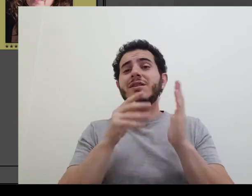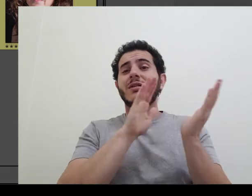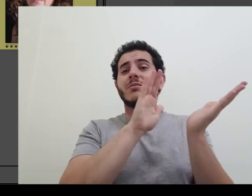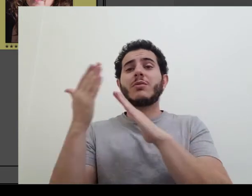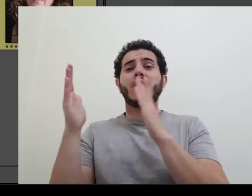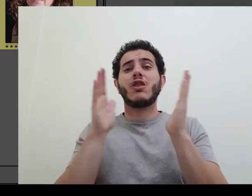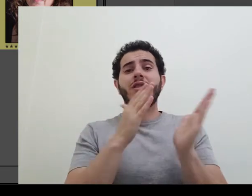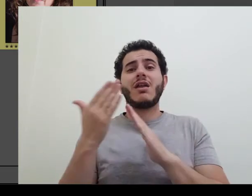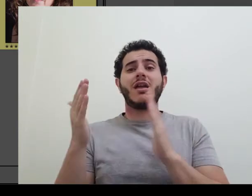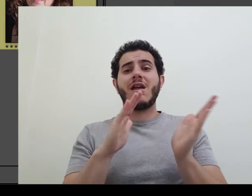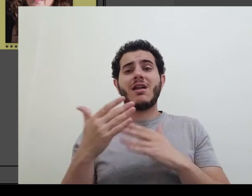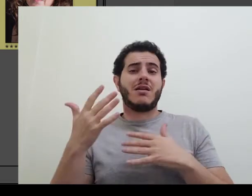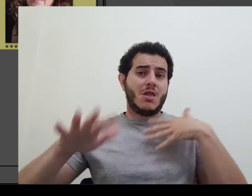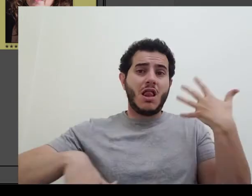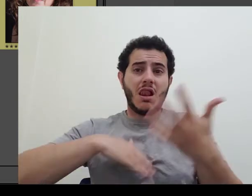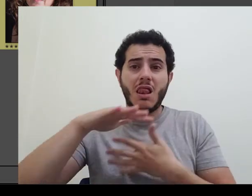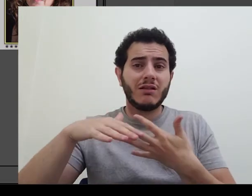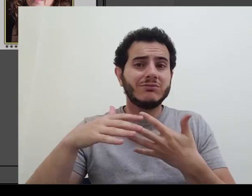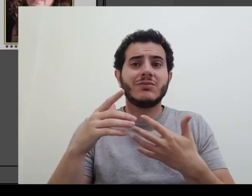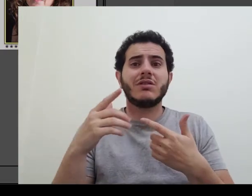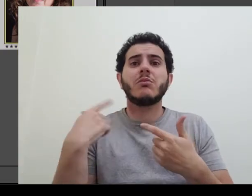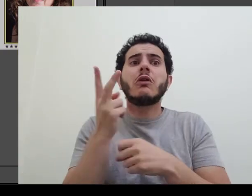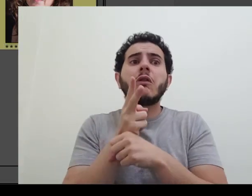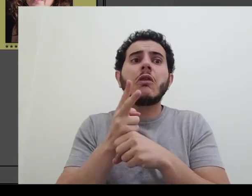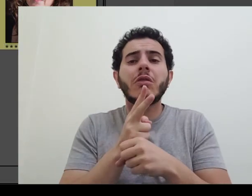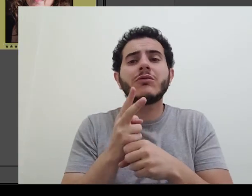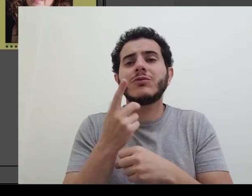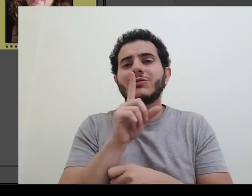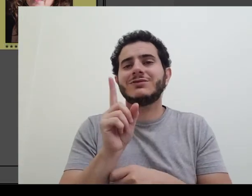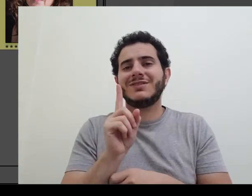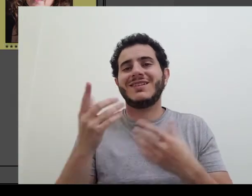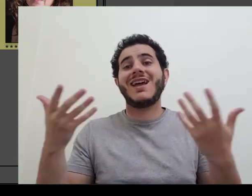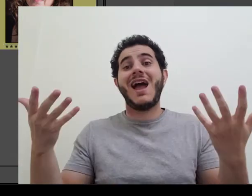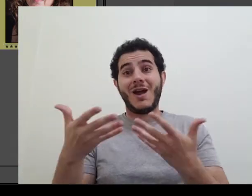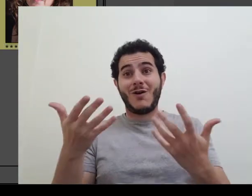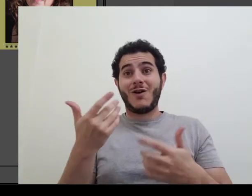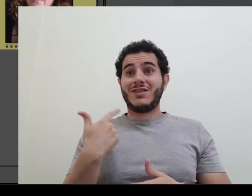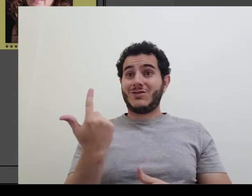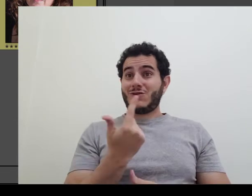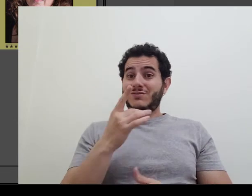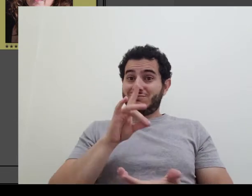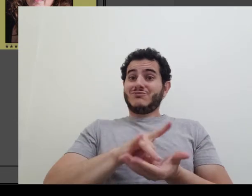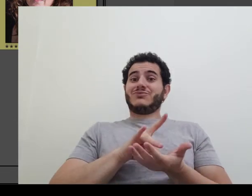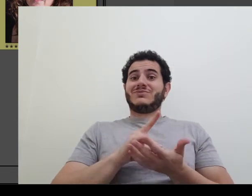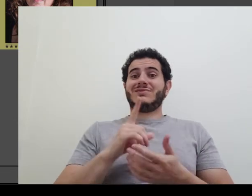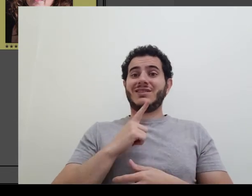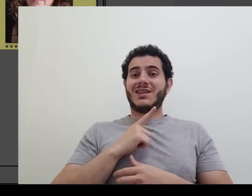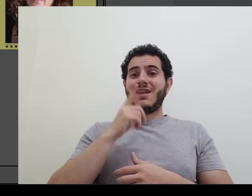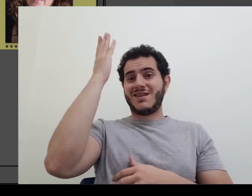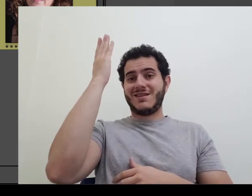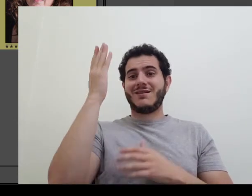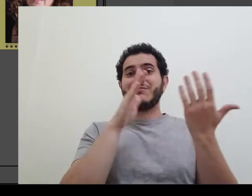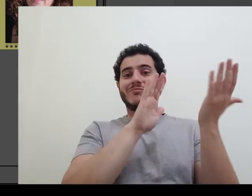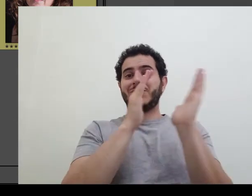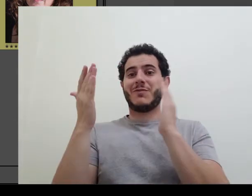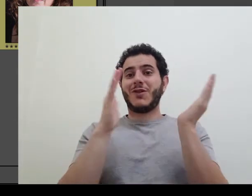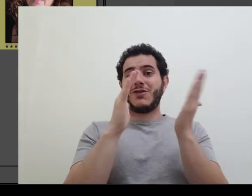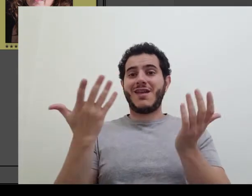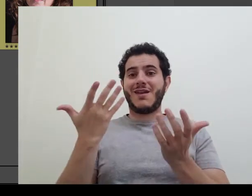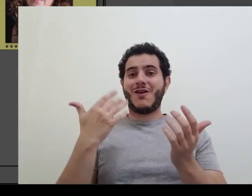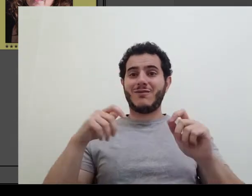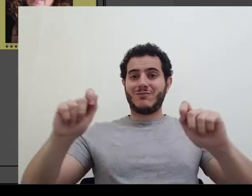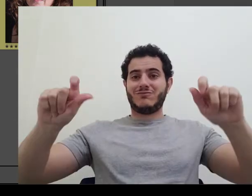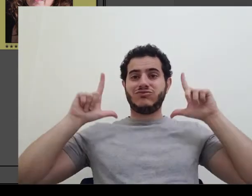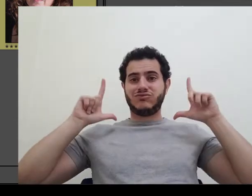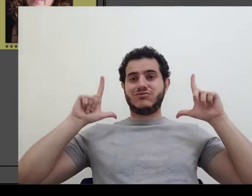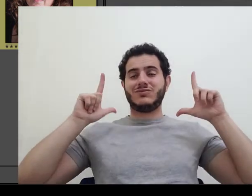é como funciona como uma biblioteca, são as nossas prateleiras. Por enquanto, a minha biblioteca está com 8 fotos espalhadas, né?